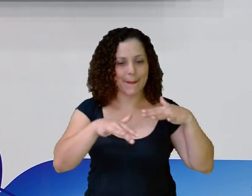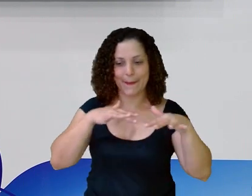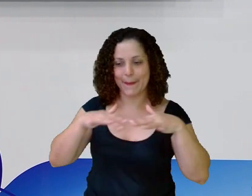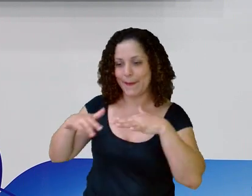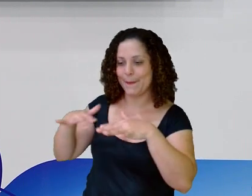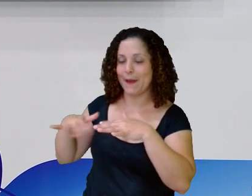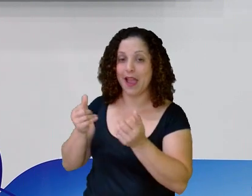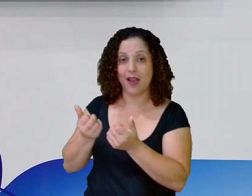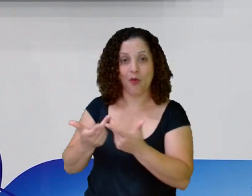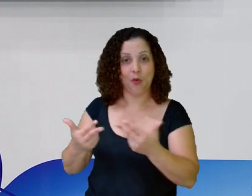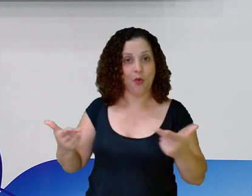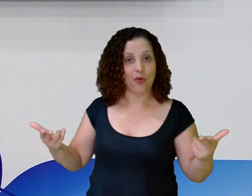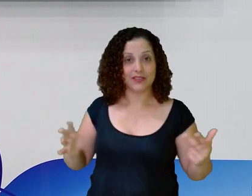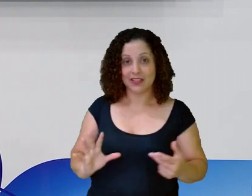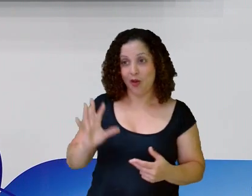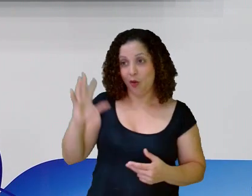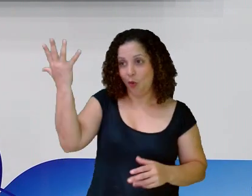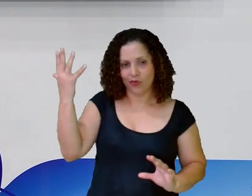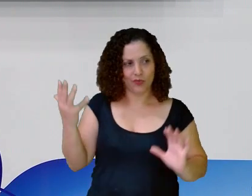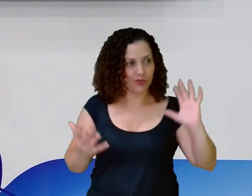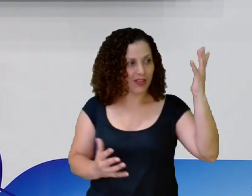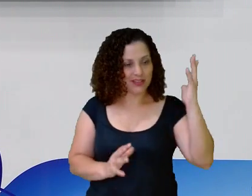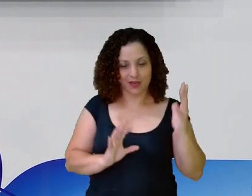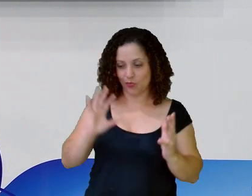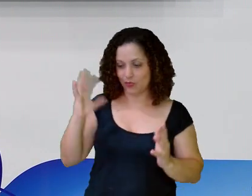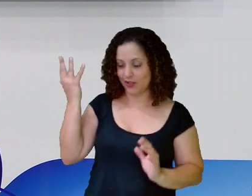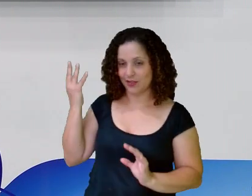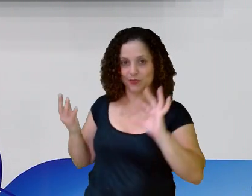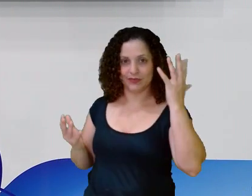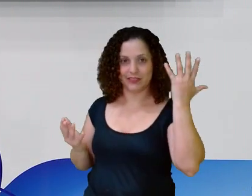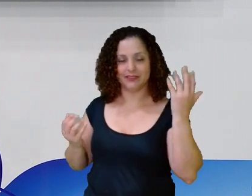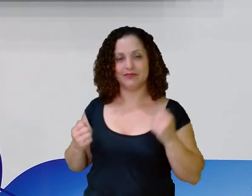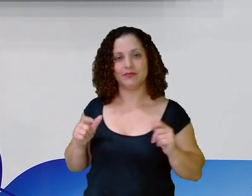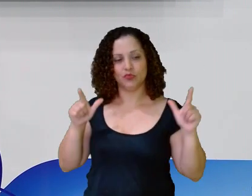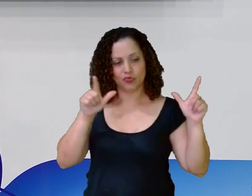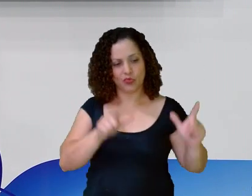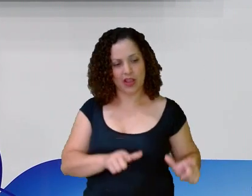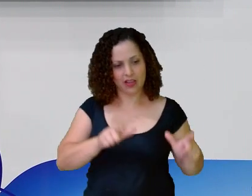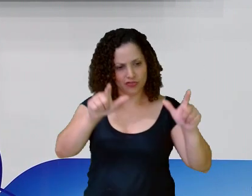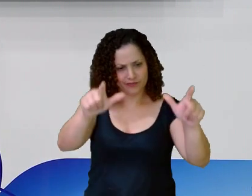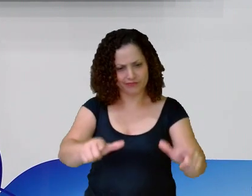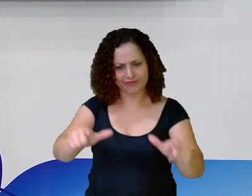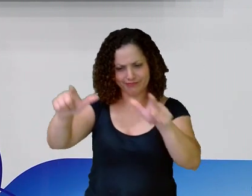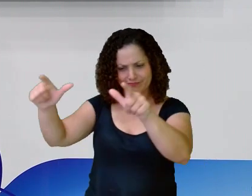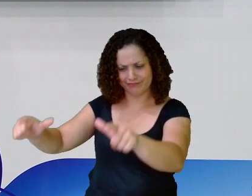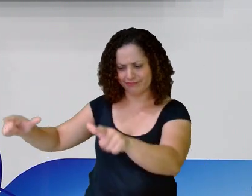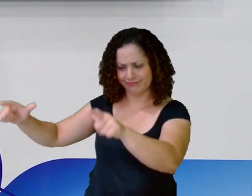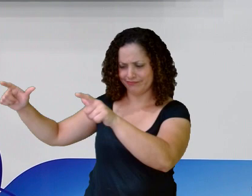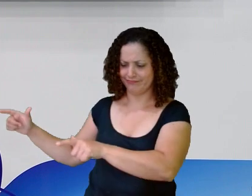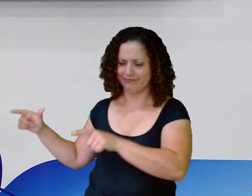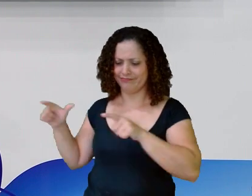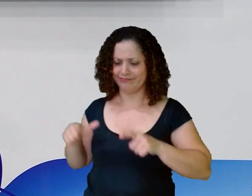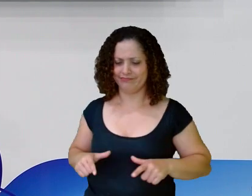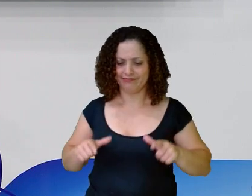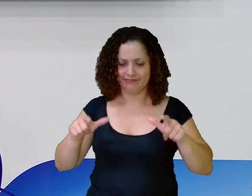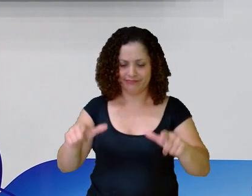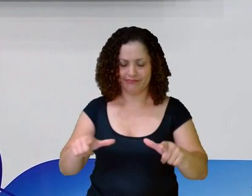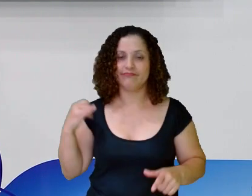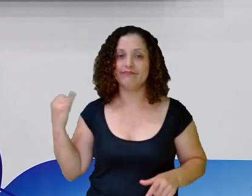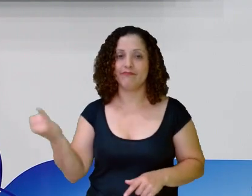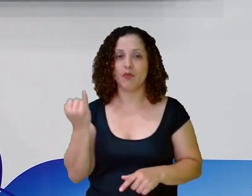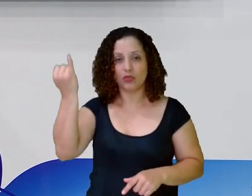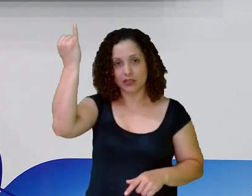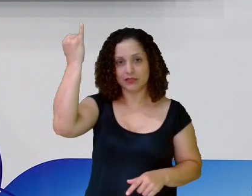coisa acontecendo e se a gente pensar, todos esses espaços são importantes, tem pessoas trabalhando lá o dia inteiro,